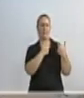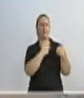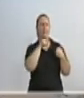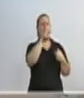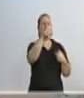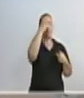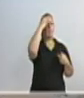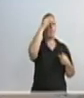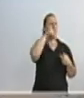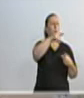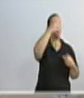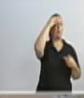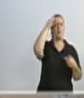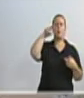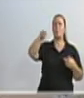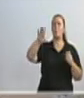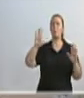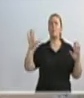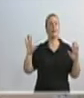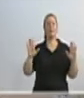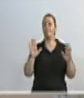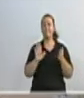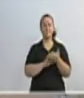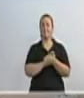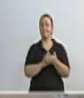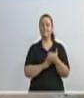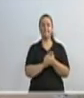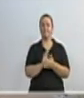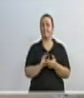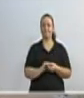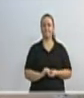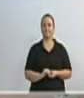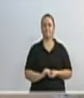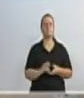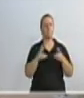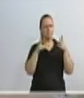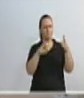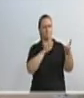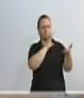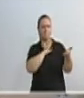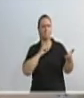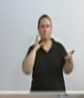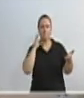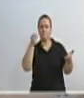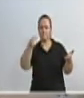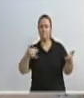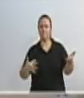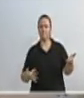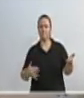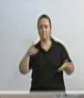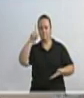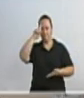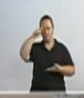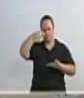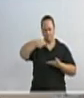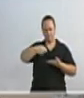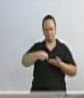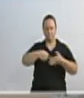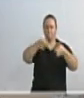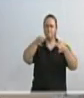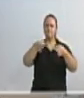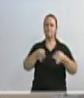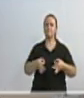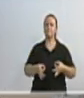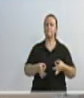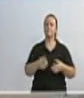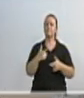determinada secretaria ou em determinada empresa. Nós temos que sair daqui, como o vereador César assim falou, com uma decisão tomada e com uma situação resolvida. Nós